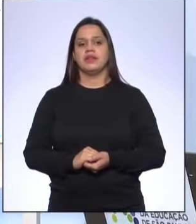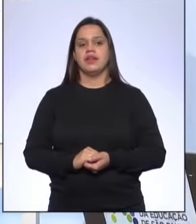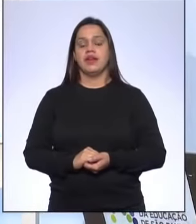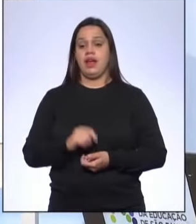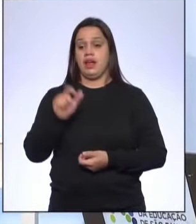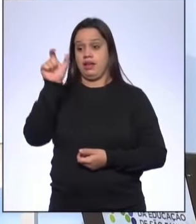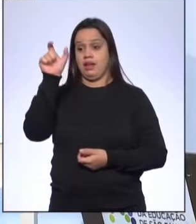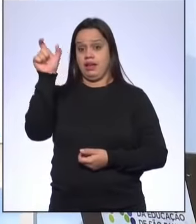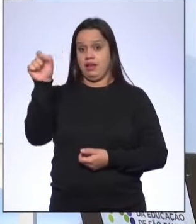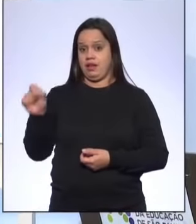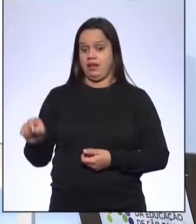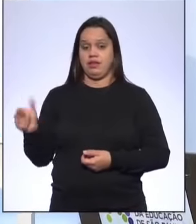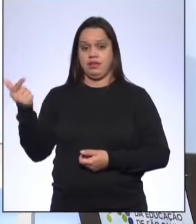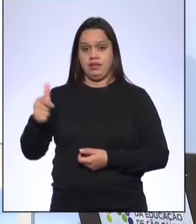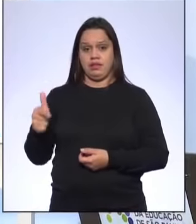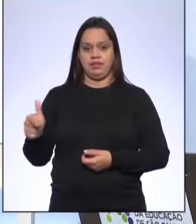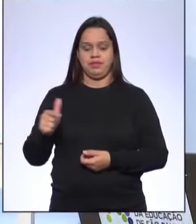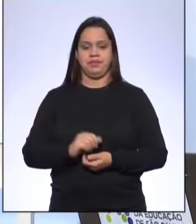vertebrado